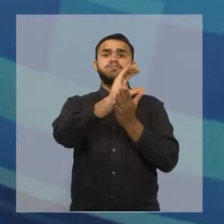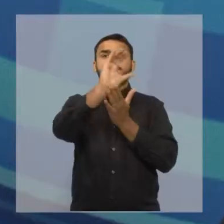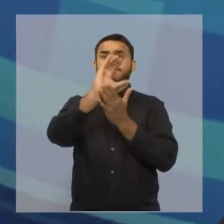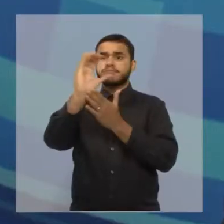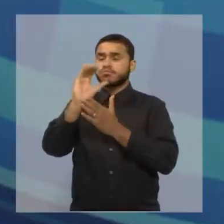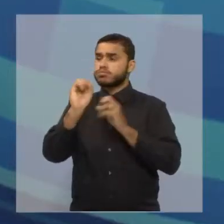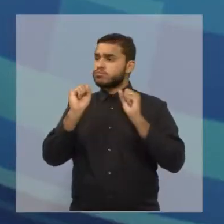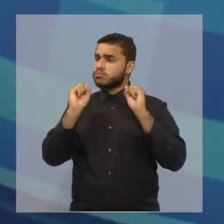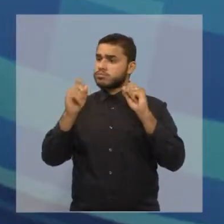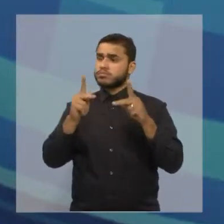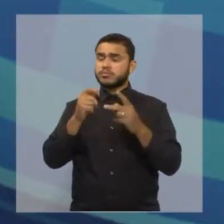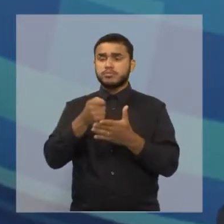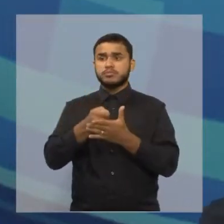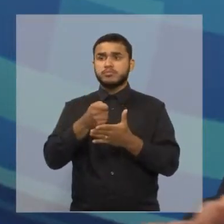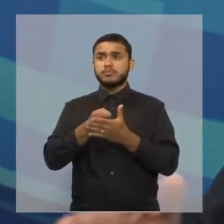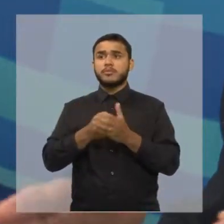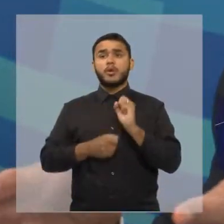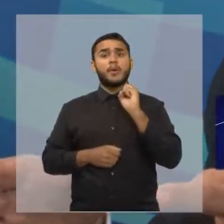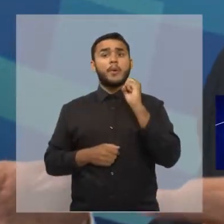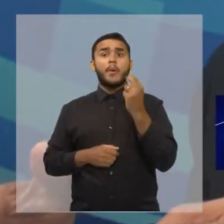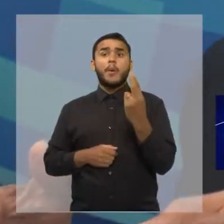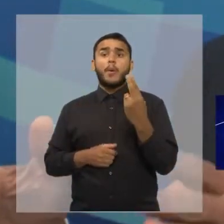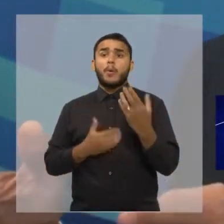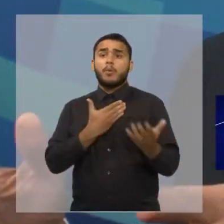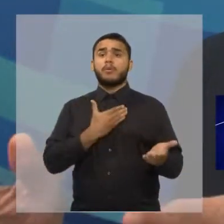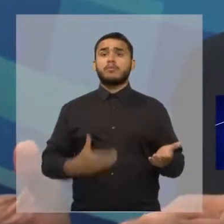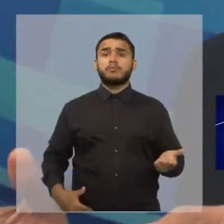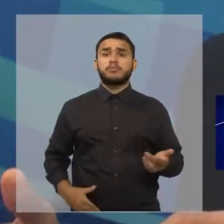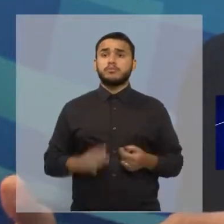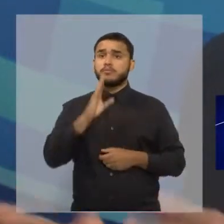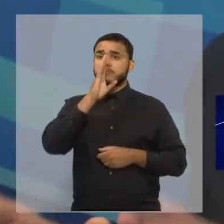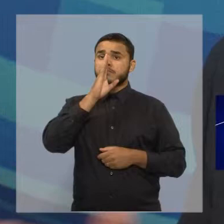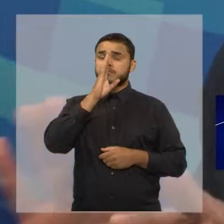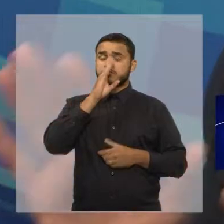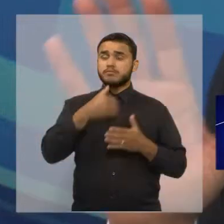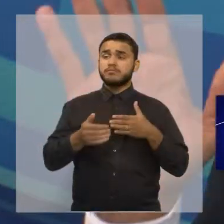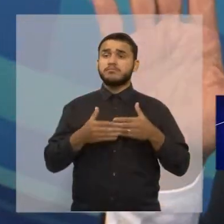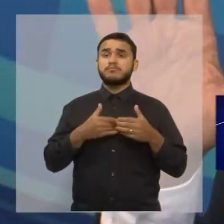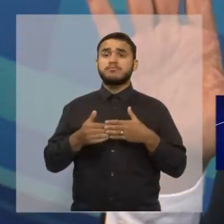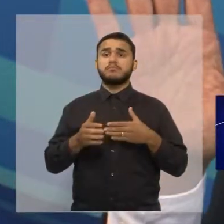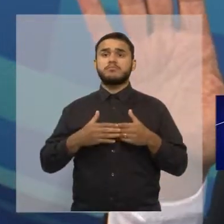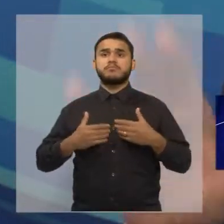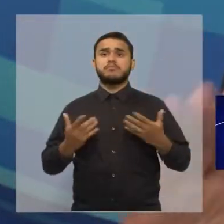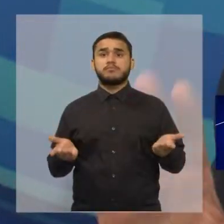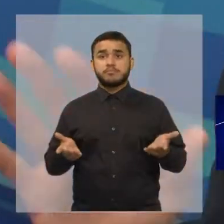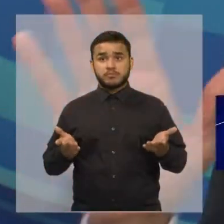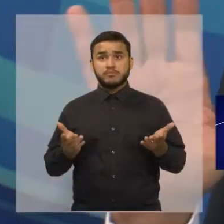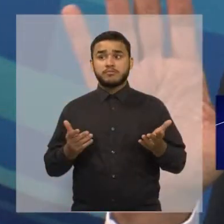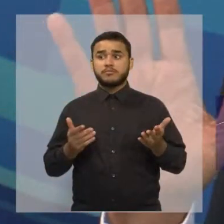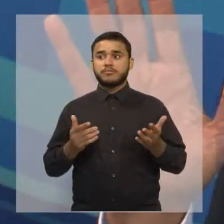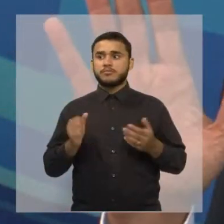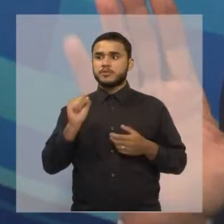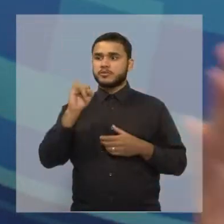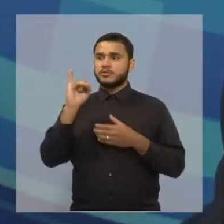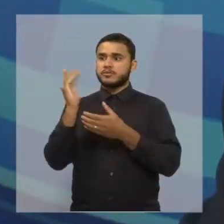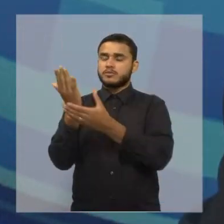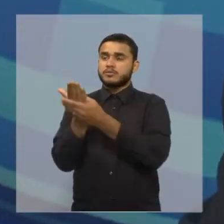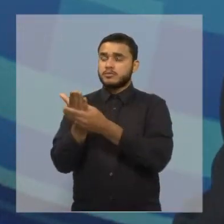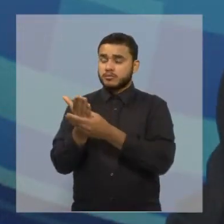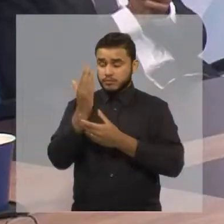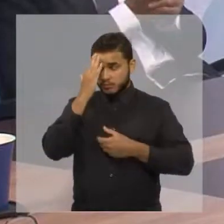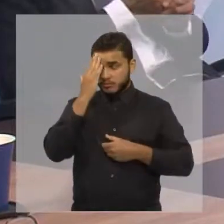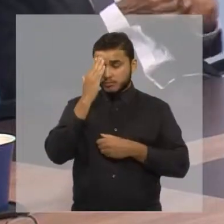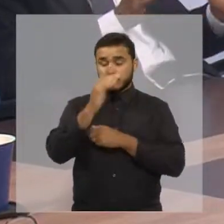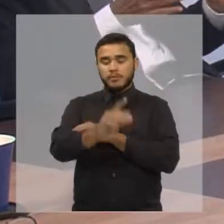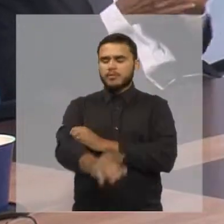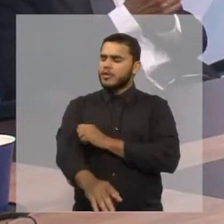obrigatórias estão sendo cumpridas, ou os governadores estão prevaricando, estão deixando de recorrer à justiça. O que nós estamos discutindo aqui foi a